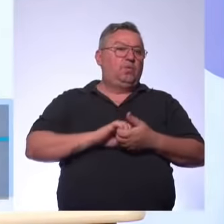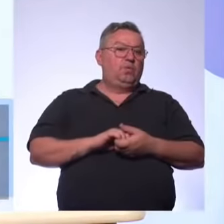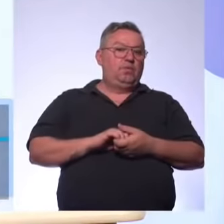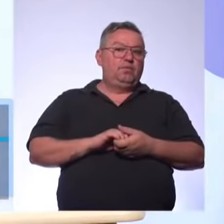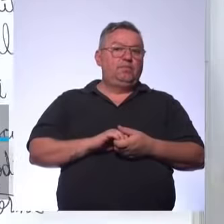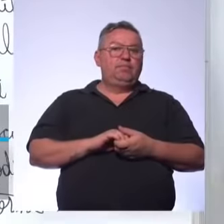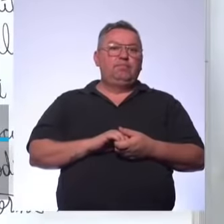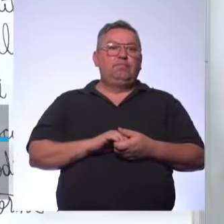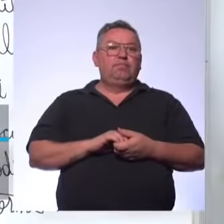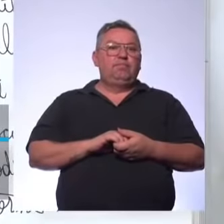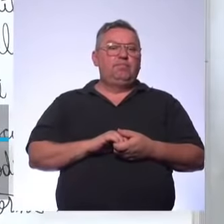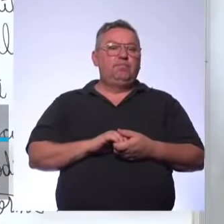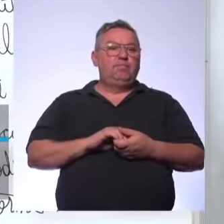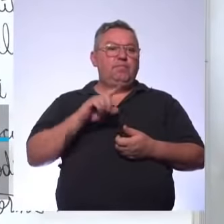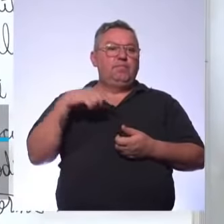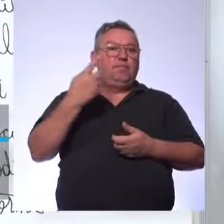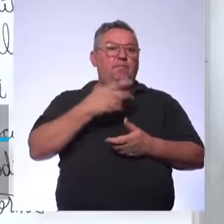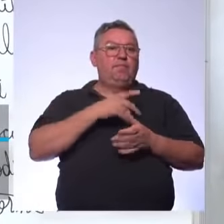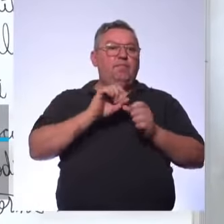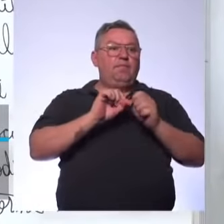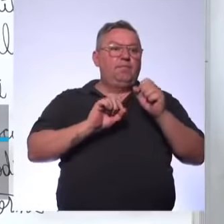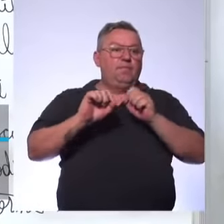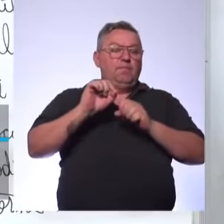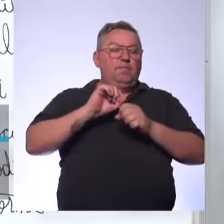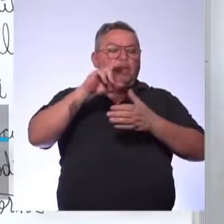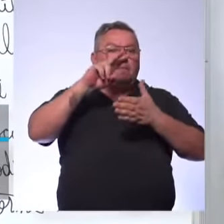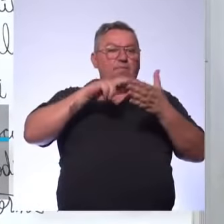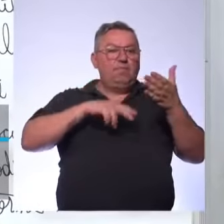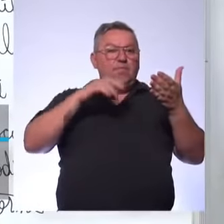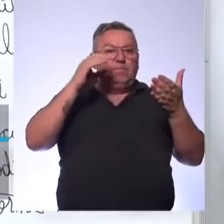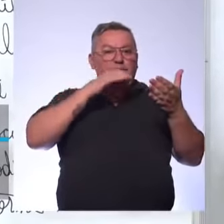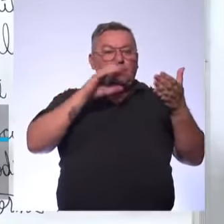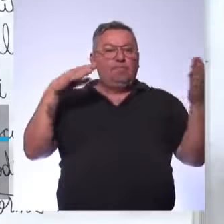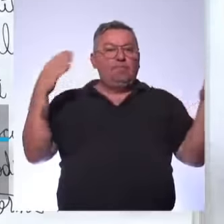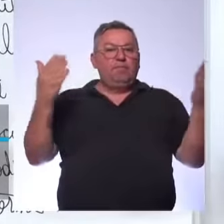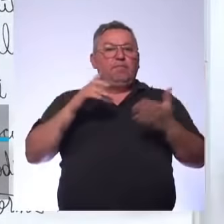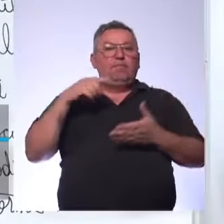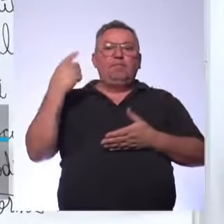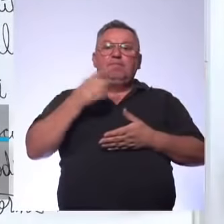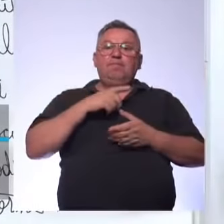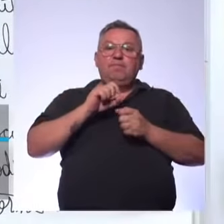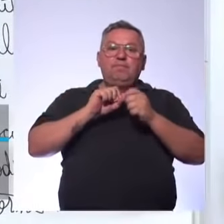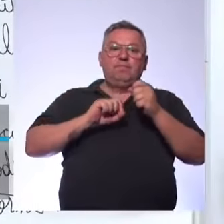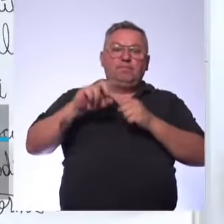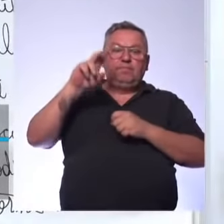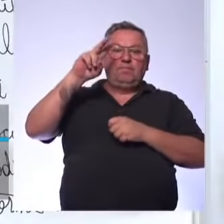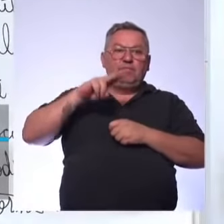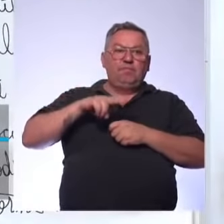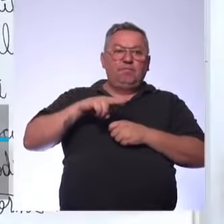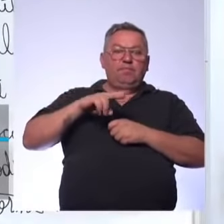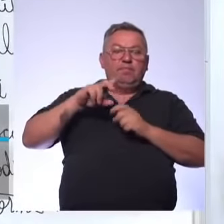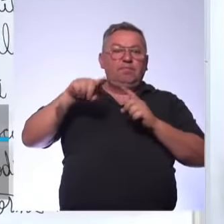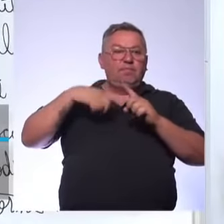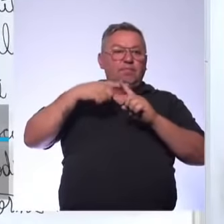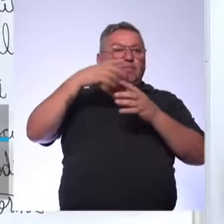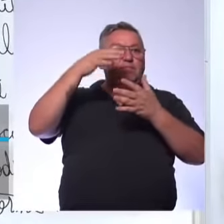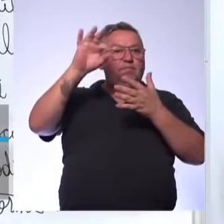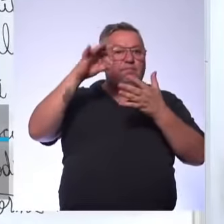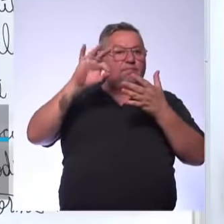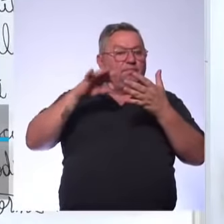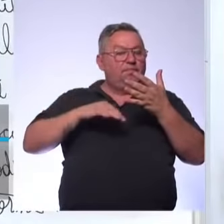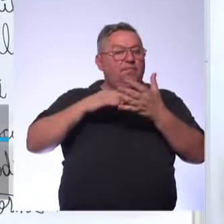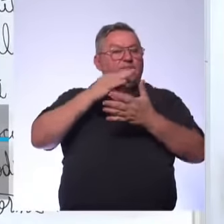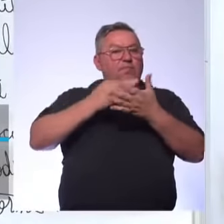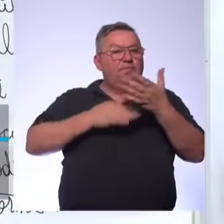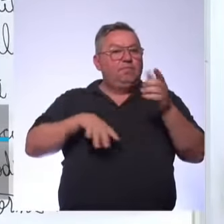Isso, ok? Então, nós já fizemos o skimming bonitinho, agora nós vamos fazer o scanning, que é a leitura mais detalhada do